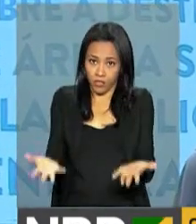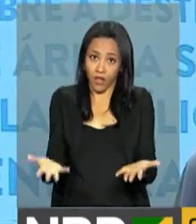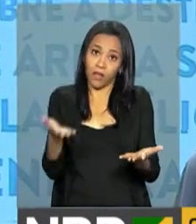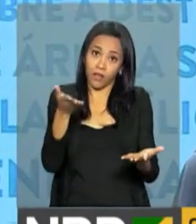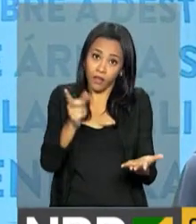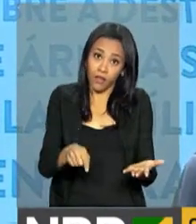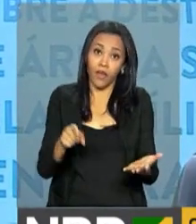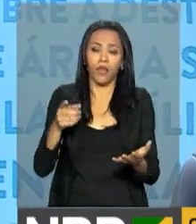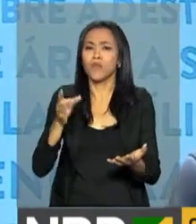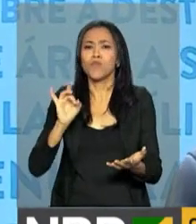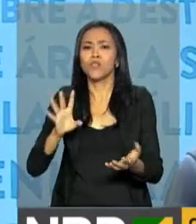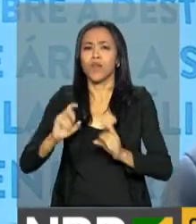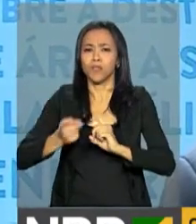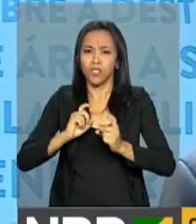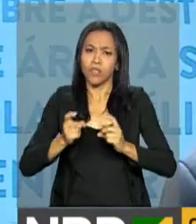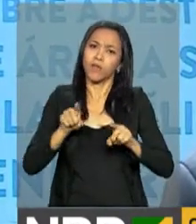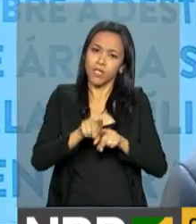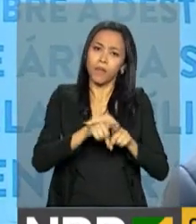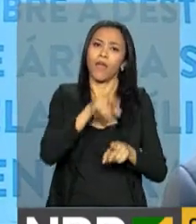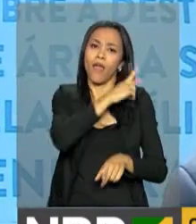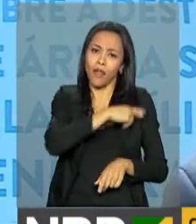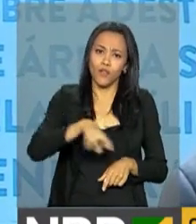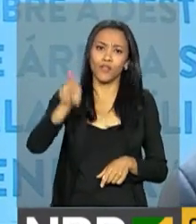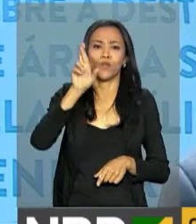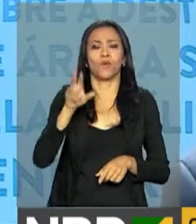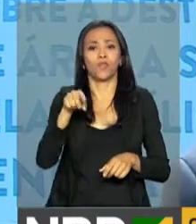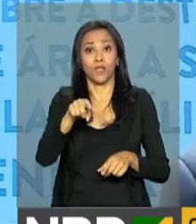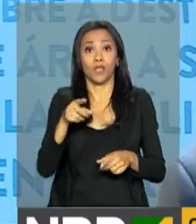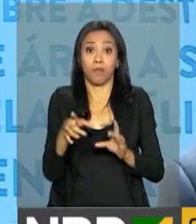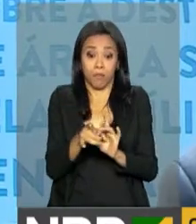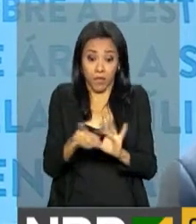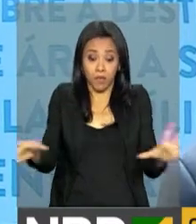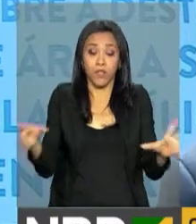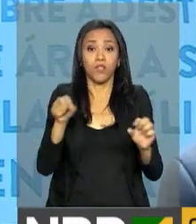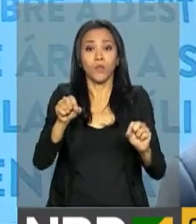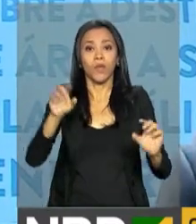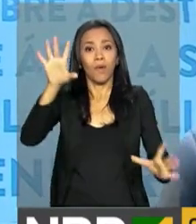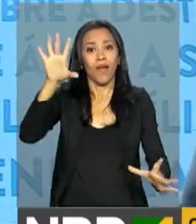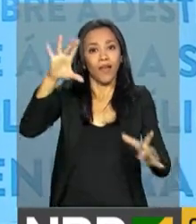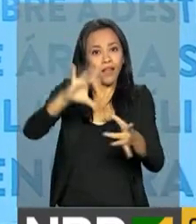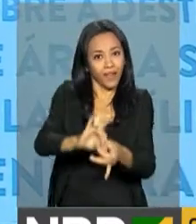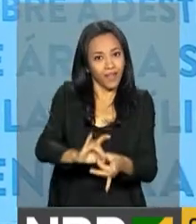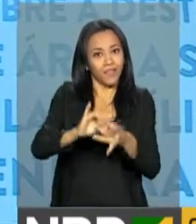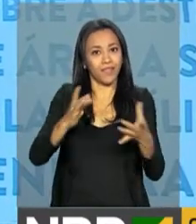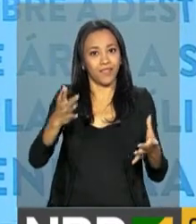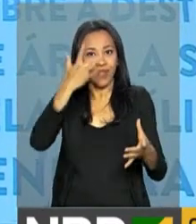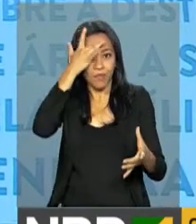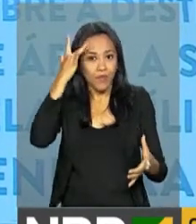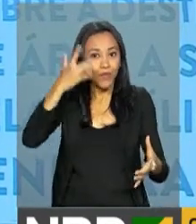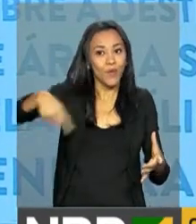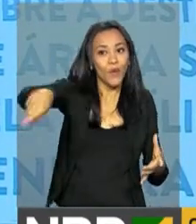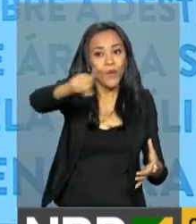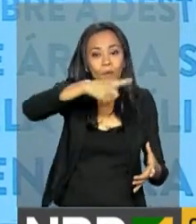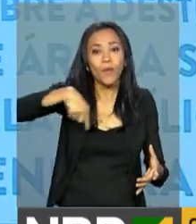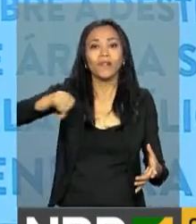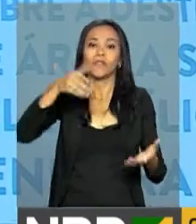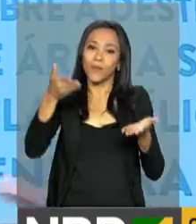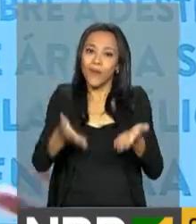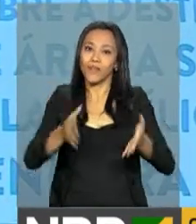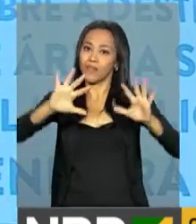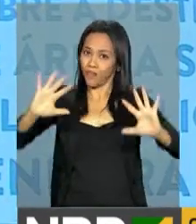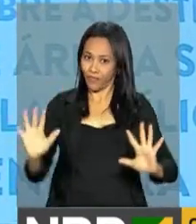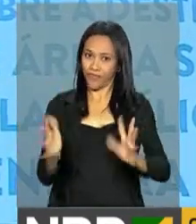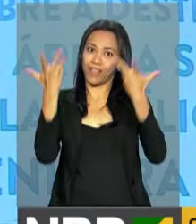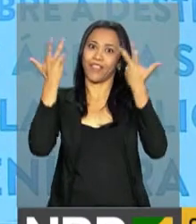do que um ato administrativo tratava de um ato religioso na medida que permitia uma religação é das pessoas com esta festa